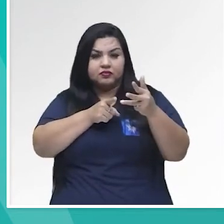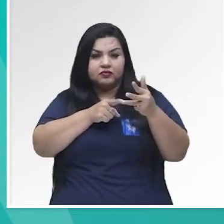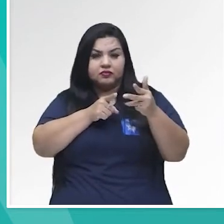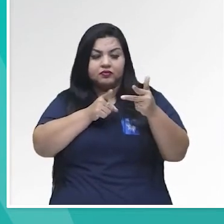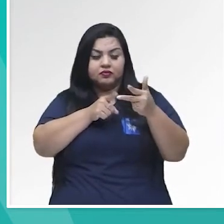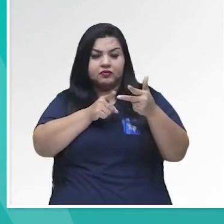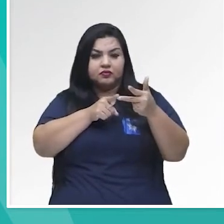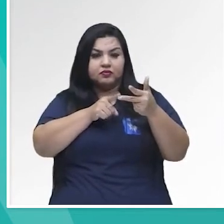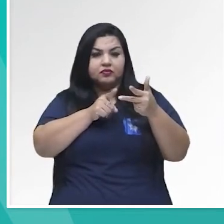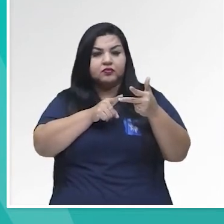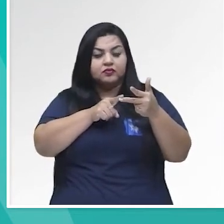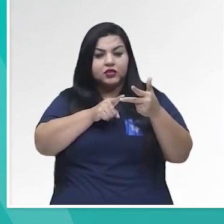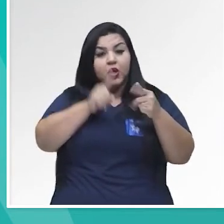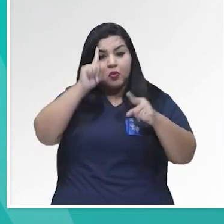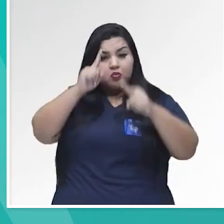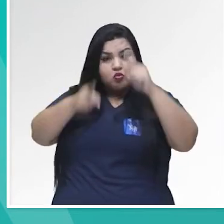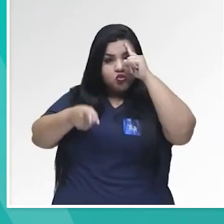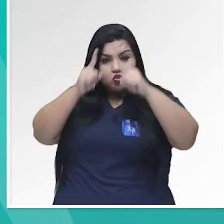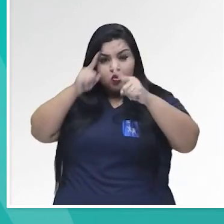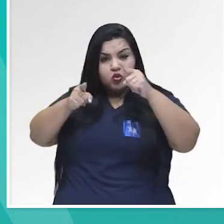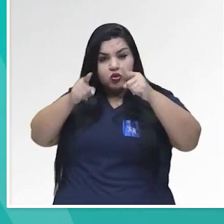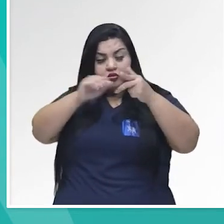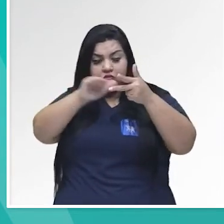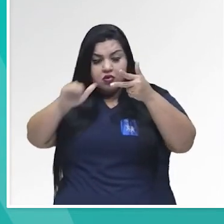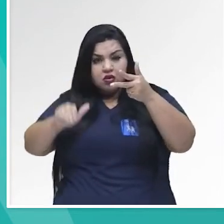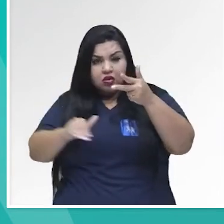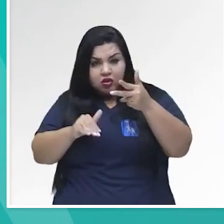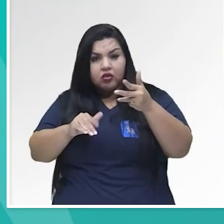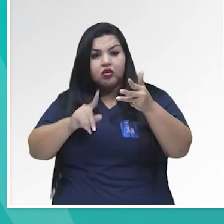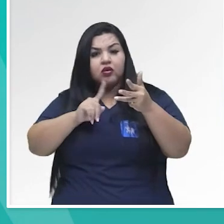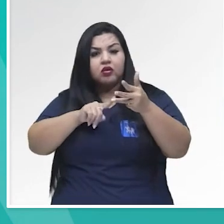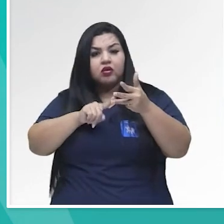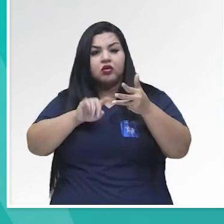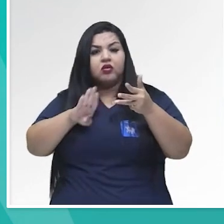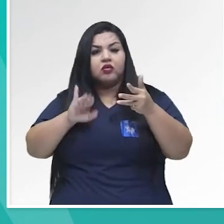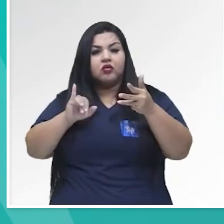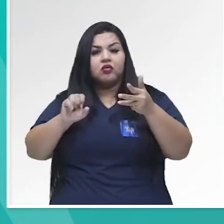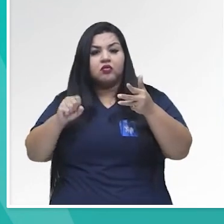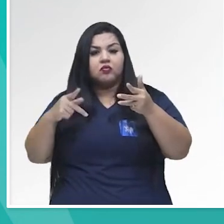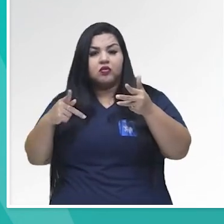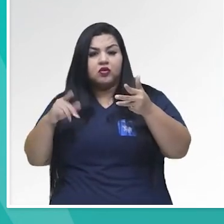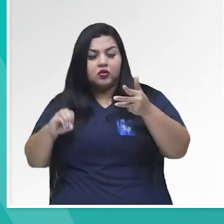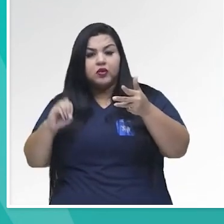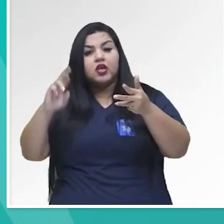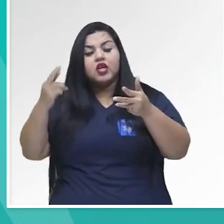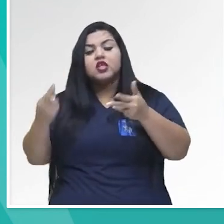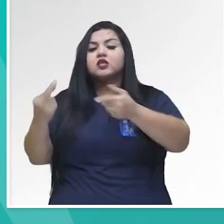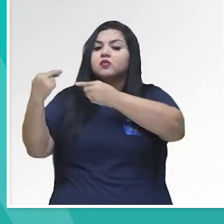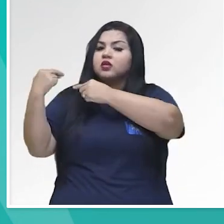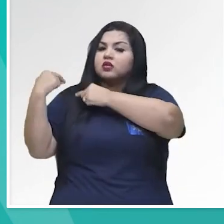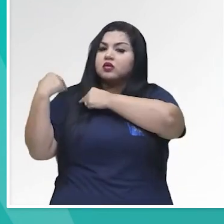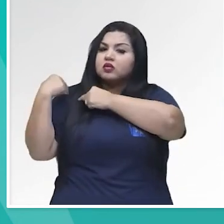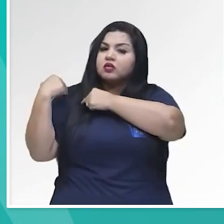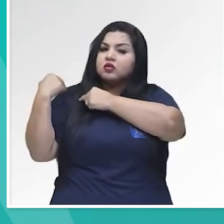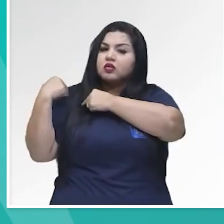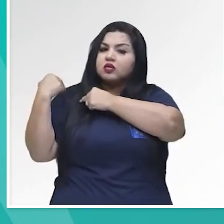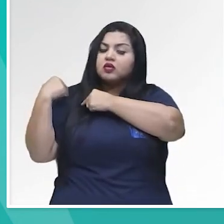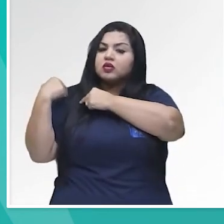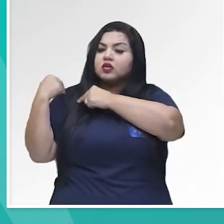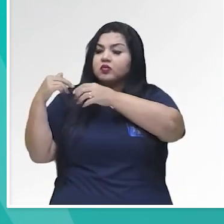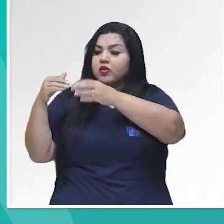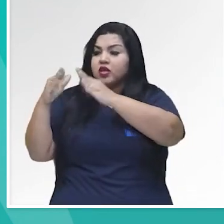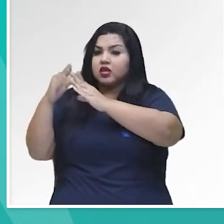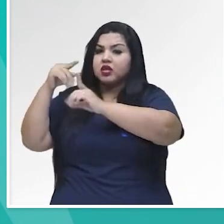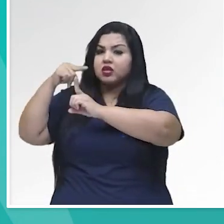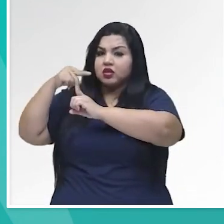várias dioceses da sua circunscrição. O bispo, que vai ser, na verdade, responsável pela sua diocese e